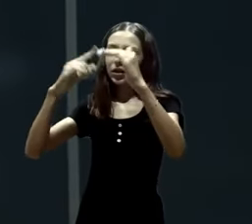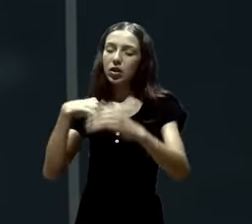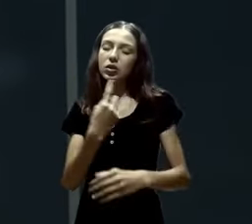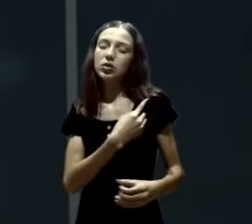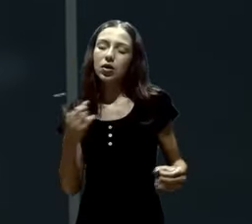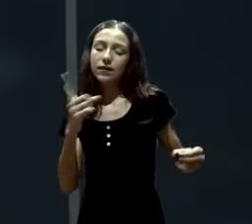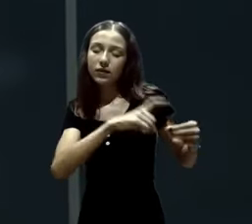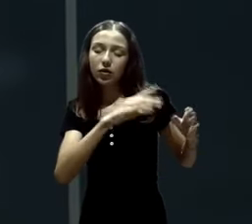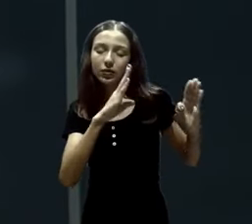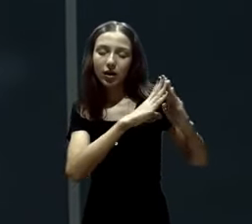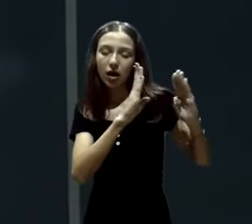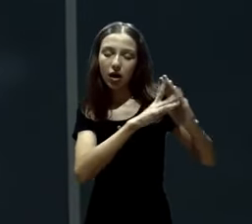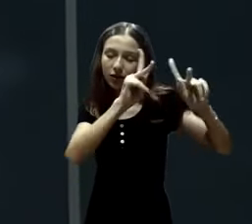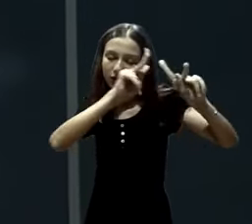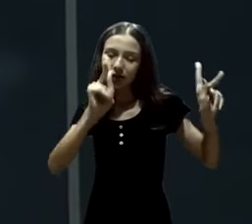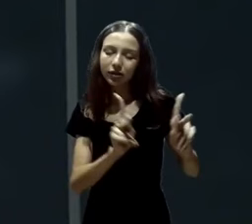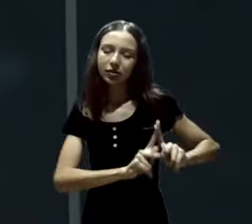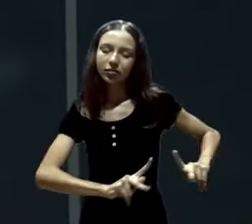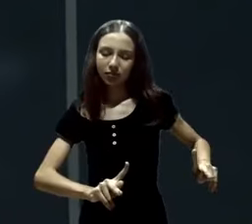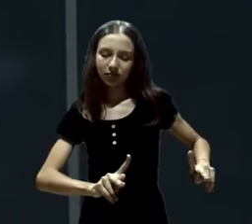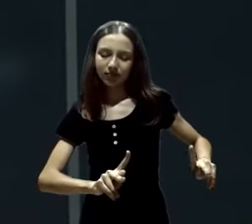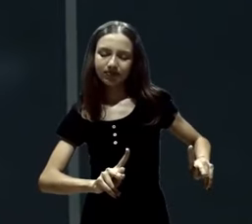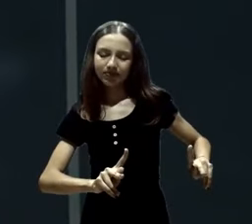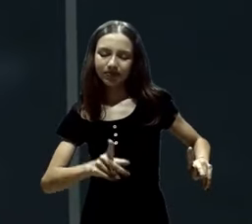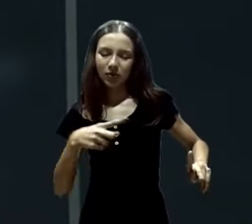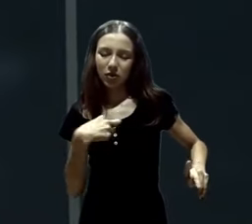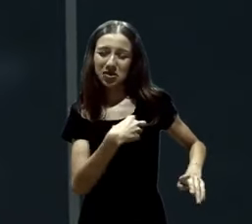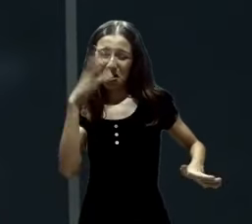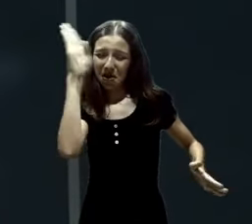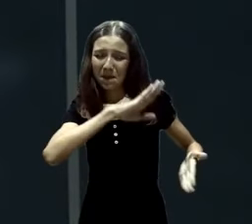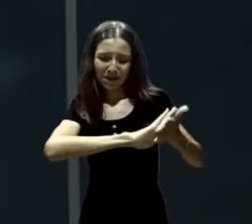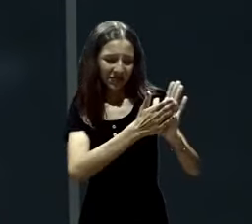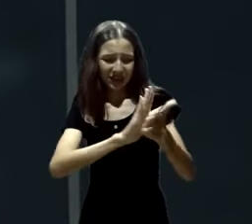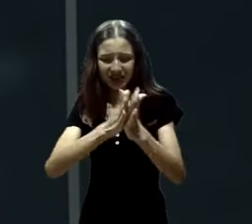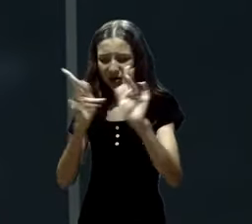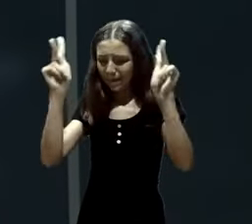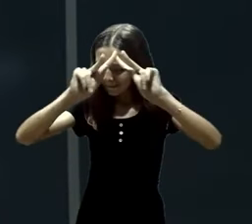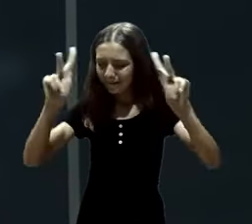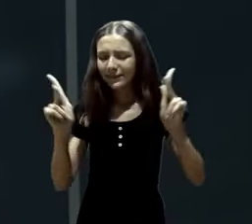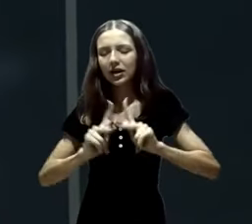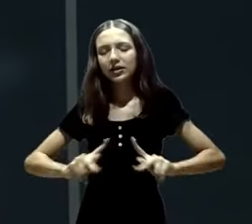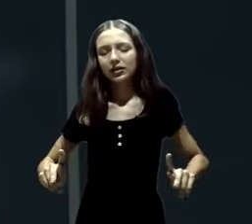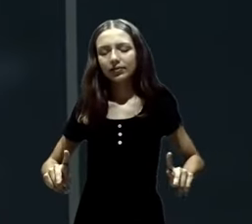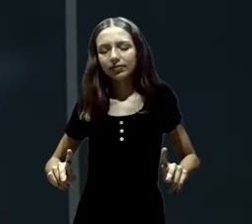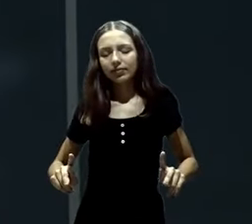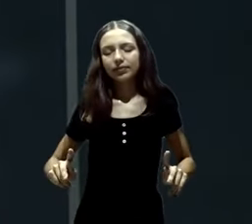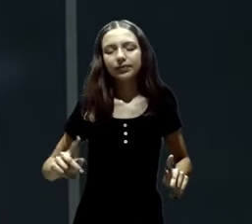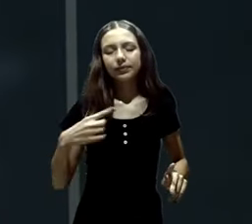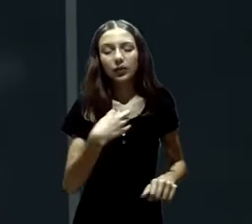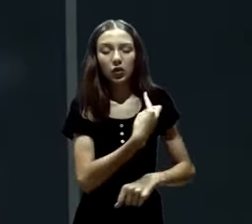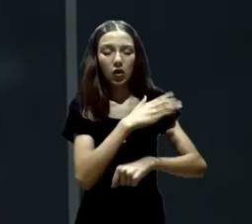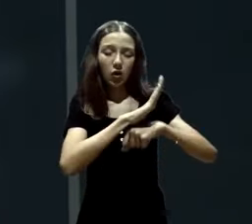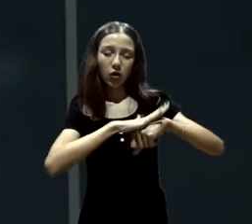Despede-nos, ó Deus, até os nossos lares, livrando do perigo, do mal, nos guardando. Consola,